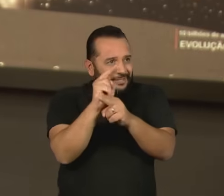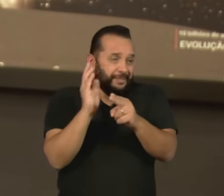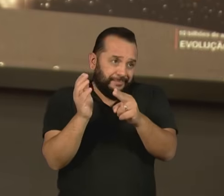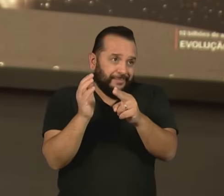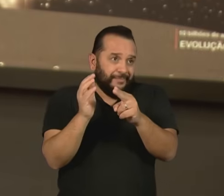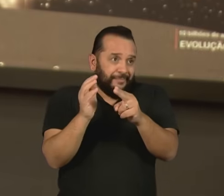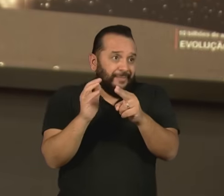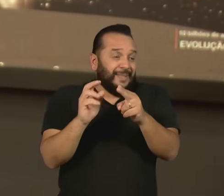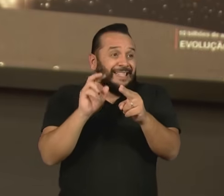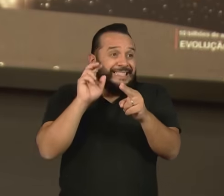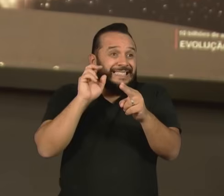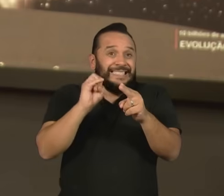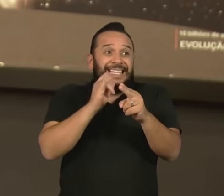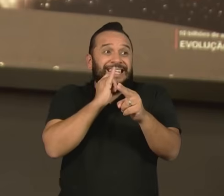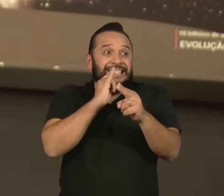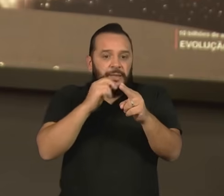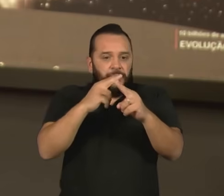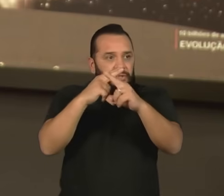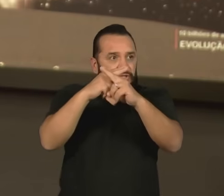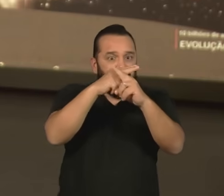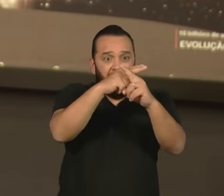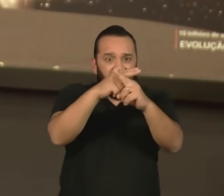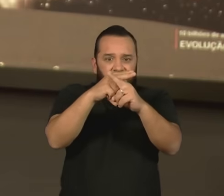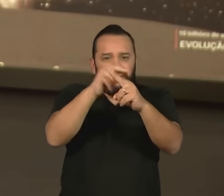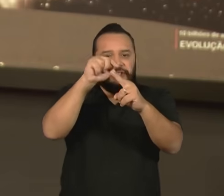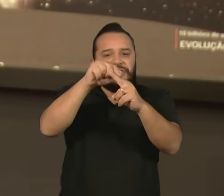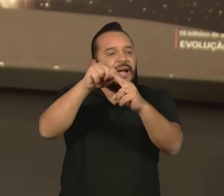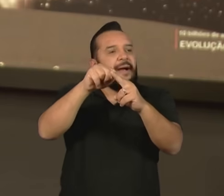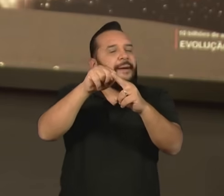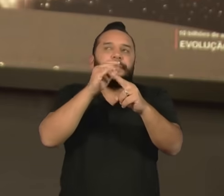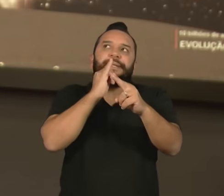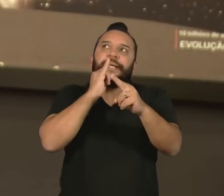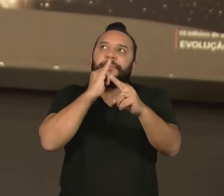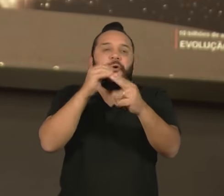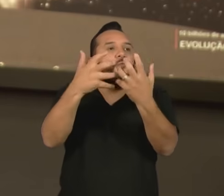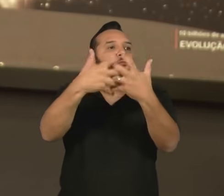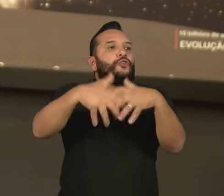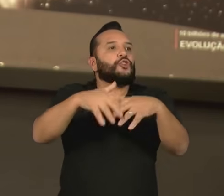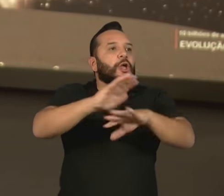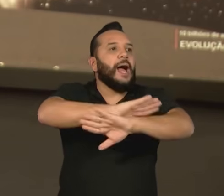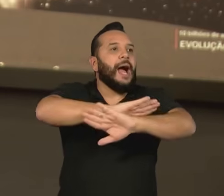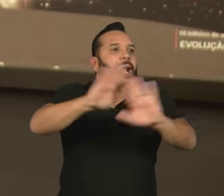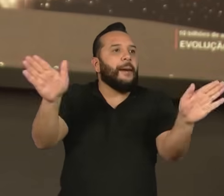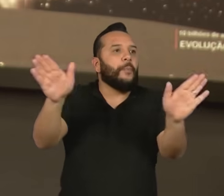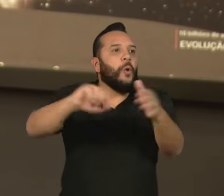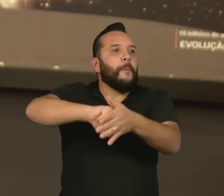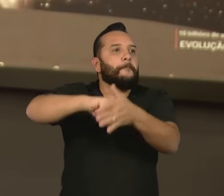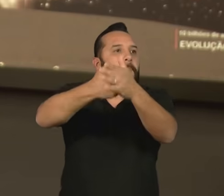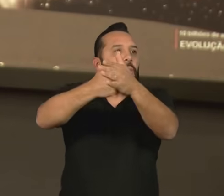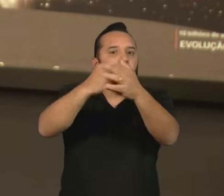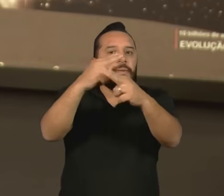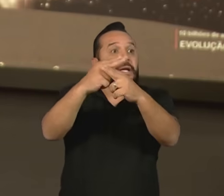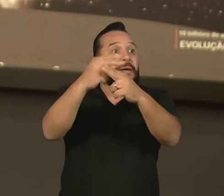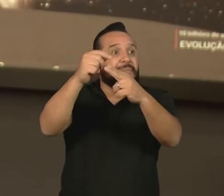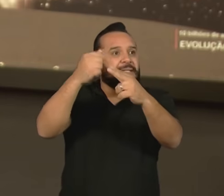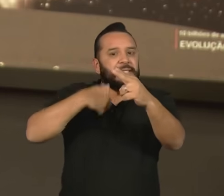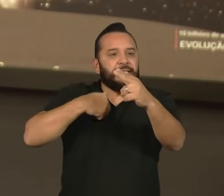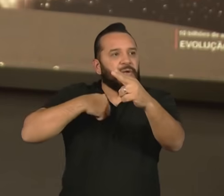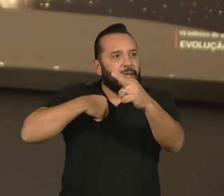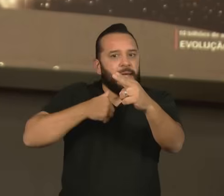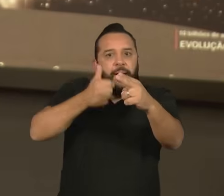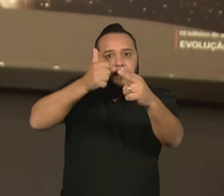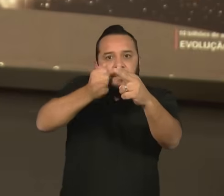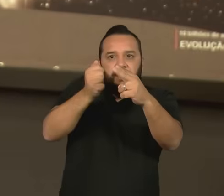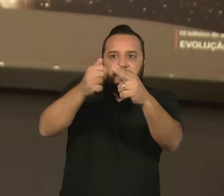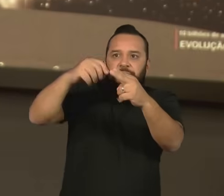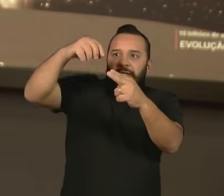que empurra ele para baixo uma vez que a vida útil dele acaba. Ou senão, essa política do one up, one down, ou seja, que